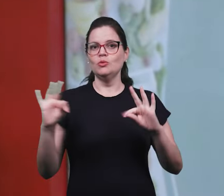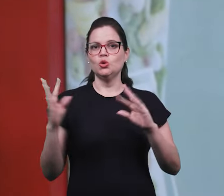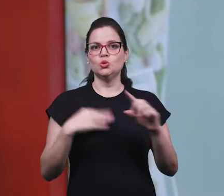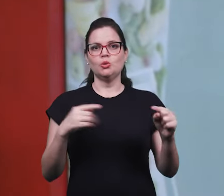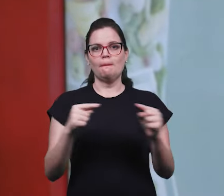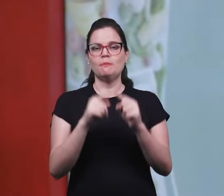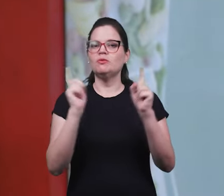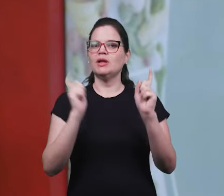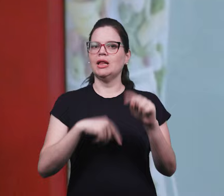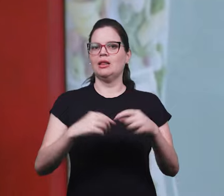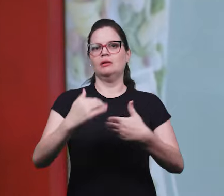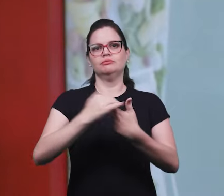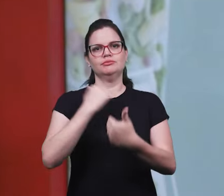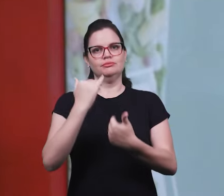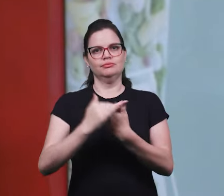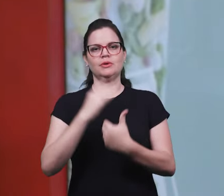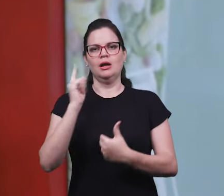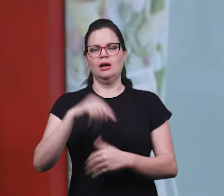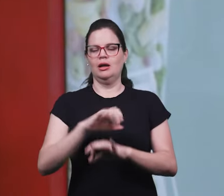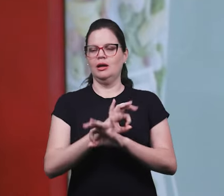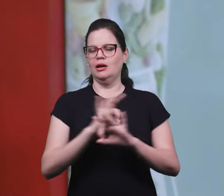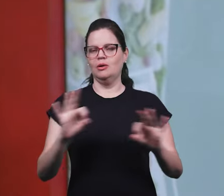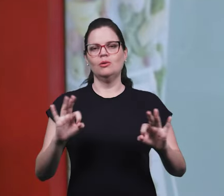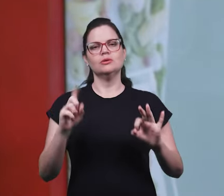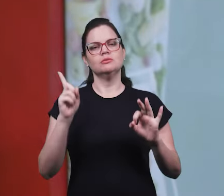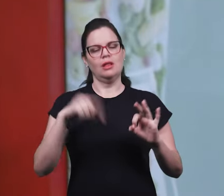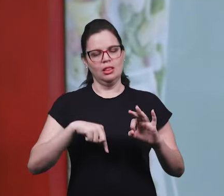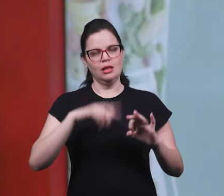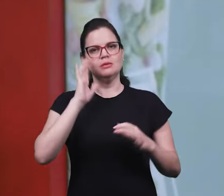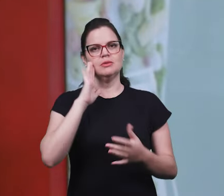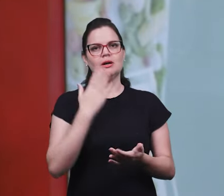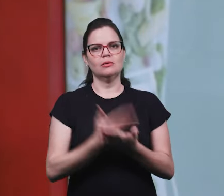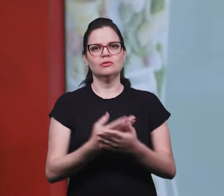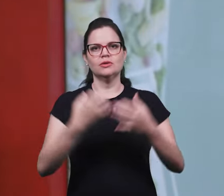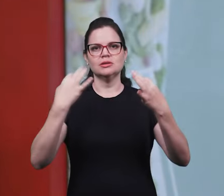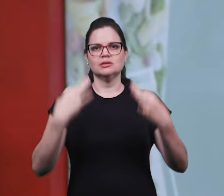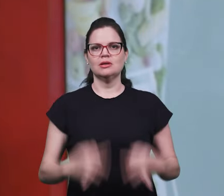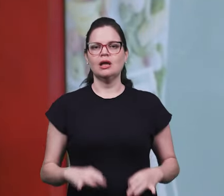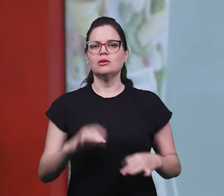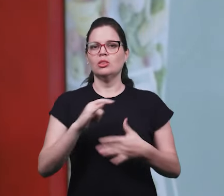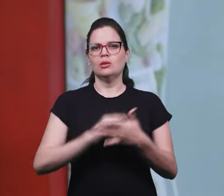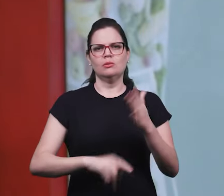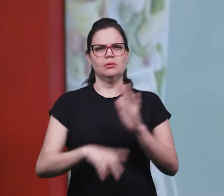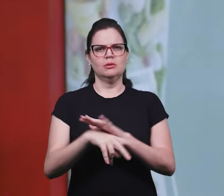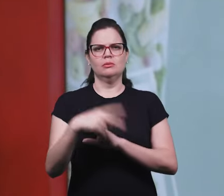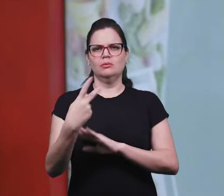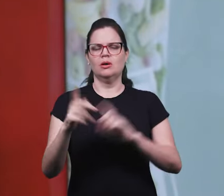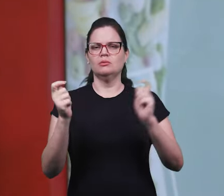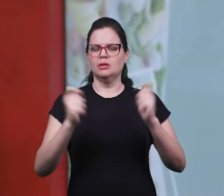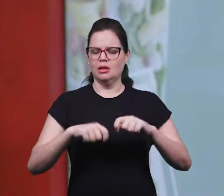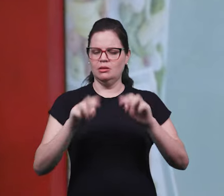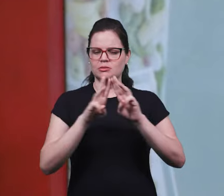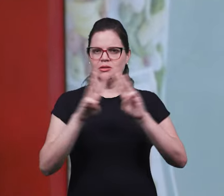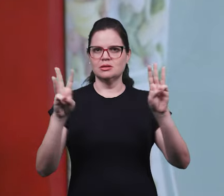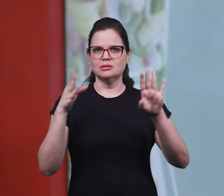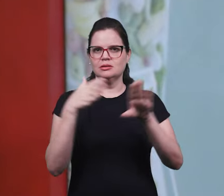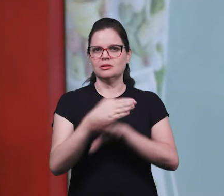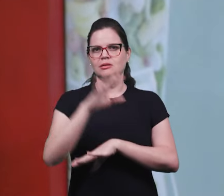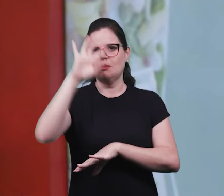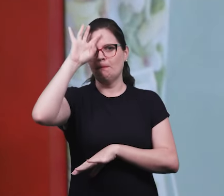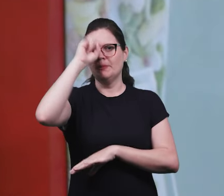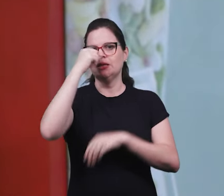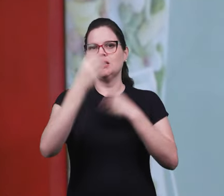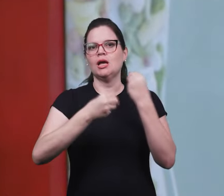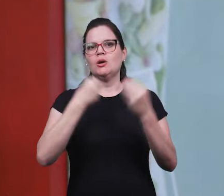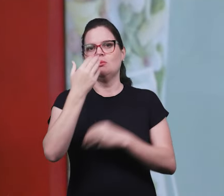então é muito rico é uma fonte confiável e assertiva que a gente pode ler ter acesso e aprender a se